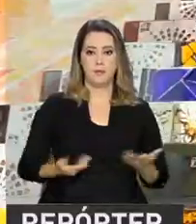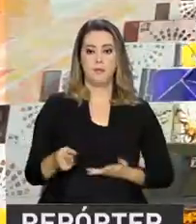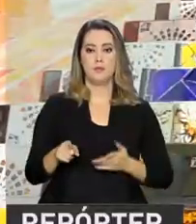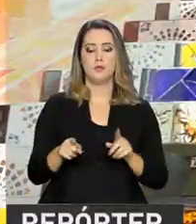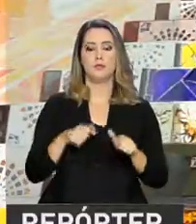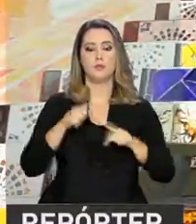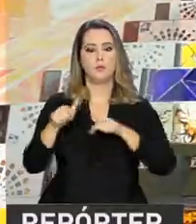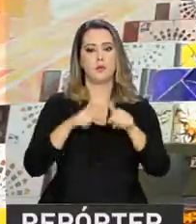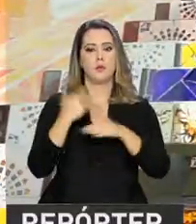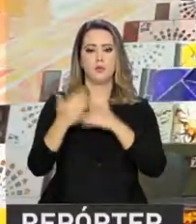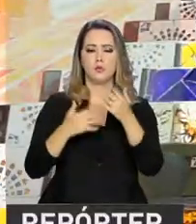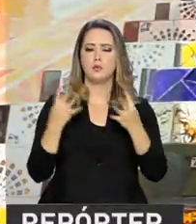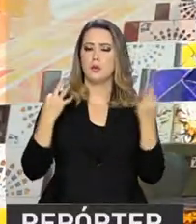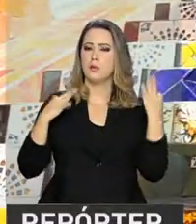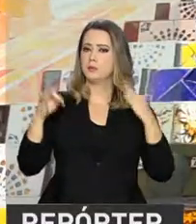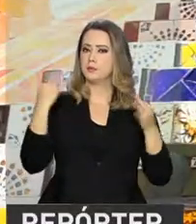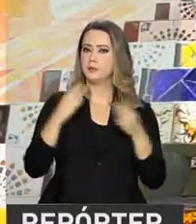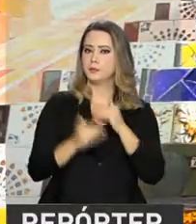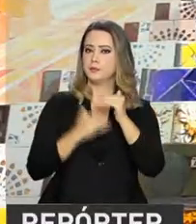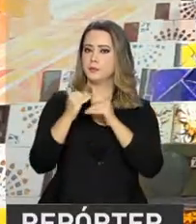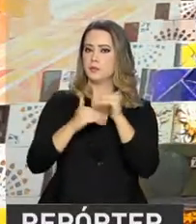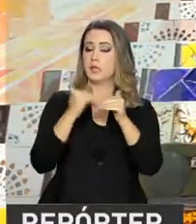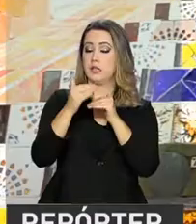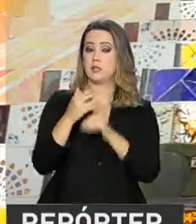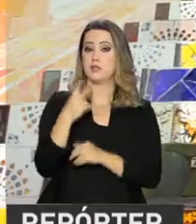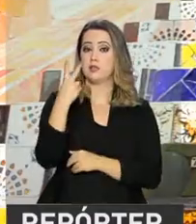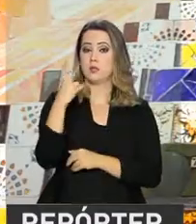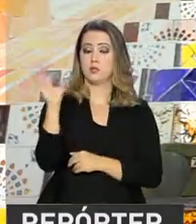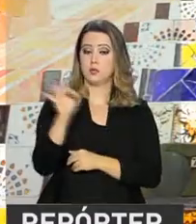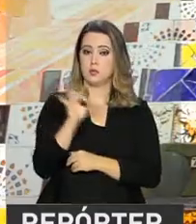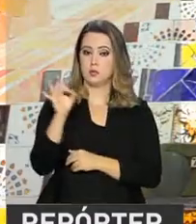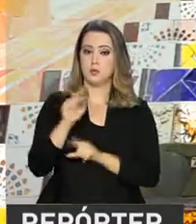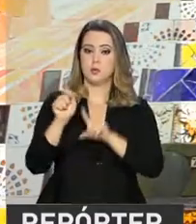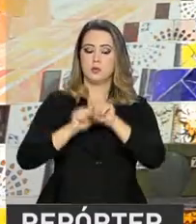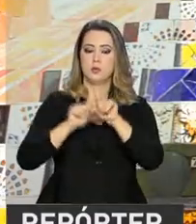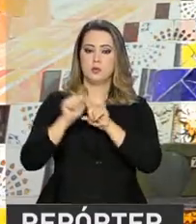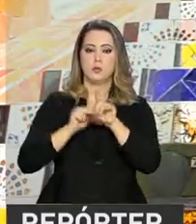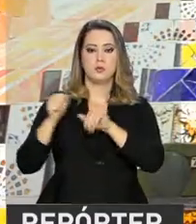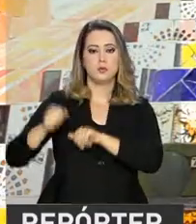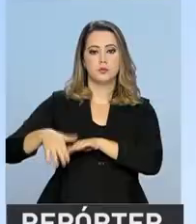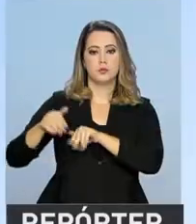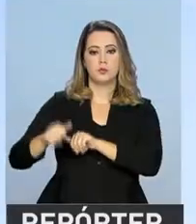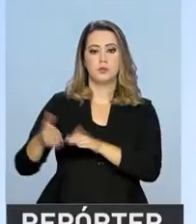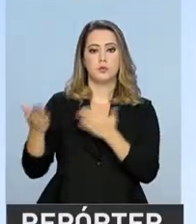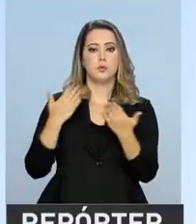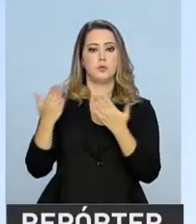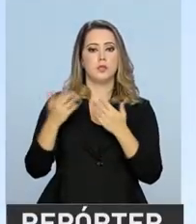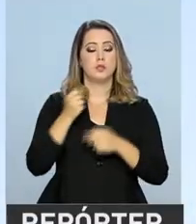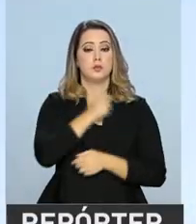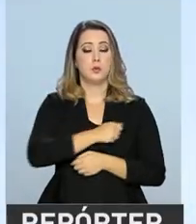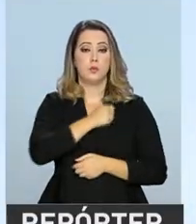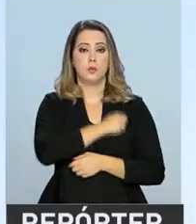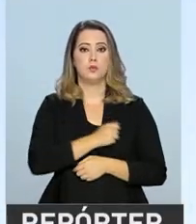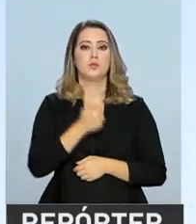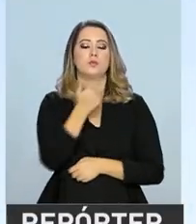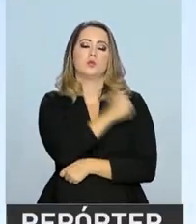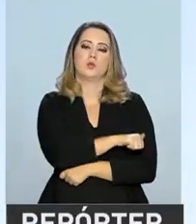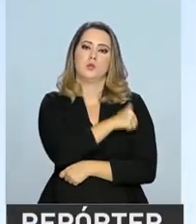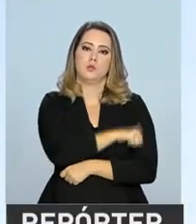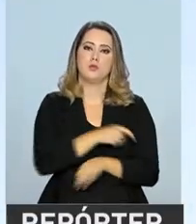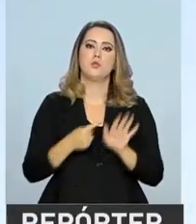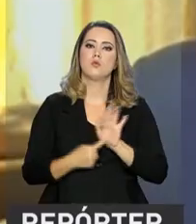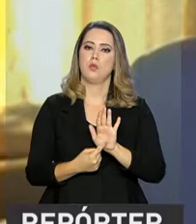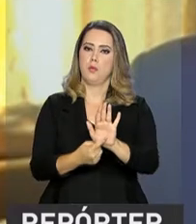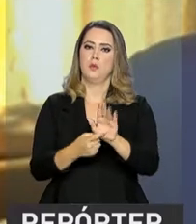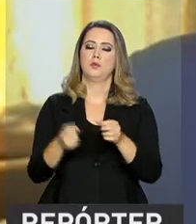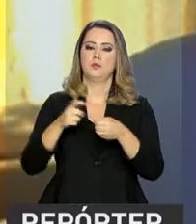as atividades turísticas cresceram 2% no mês de setembro, em relação a agosto. E o Rio de Janeiro já reflete essa